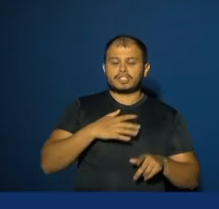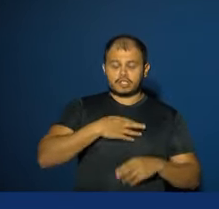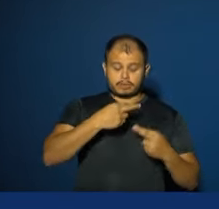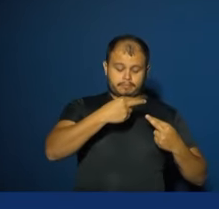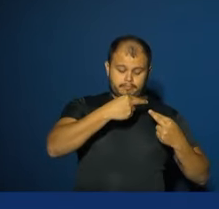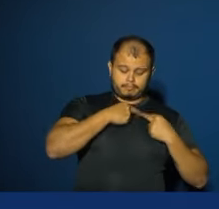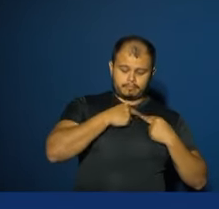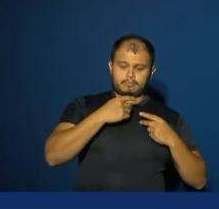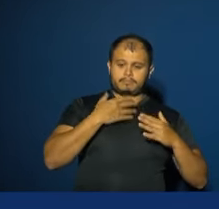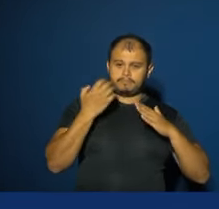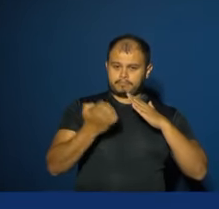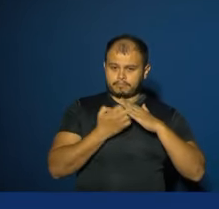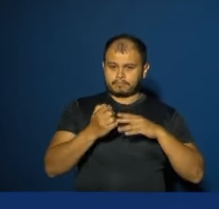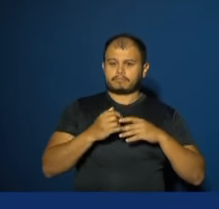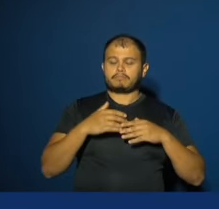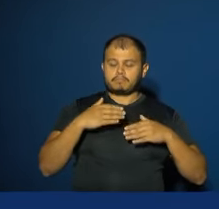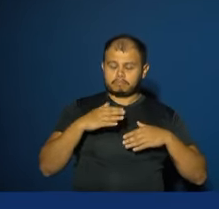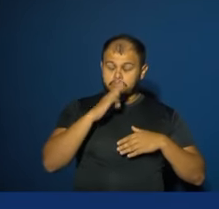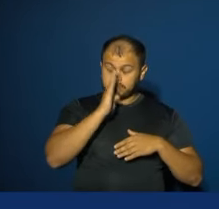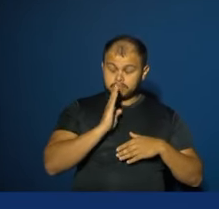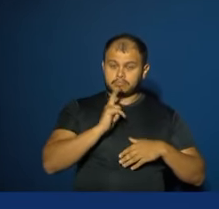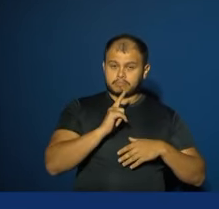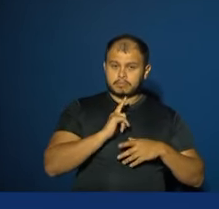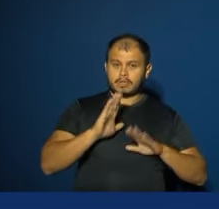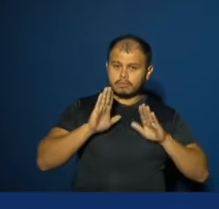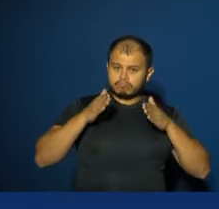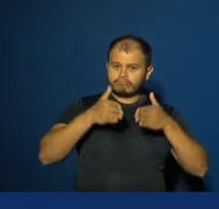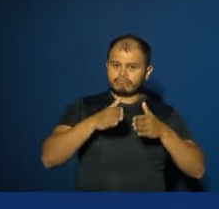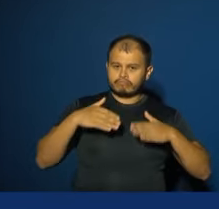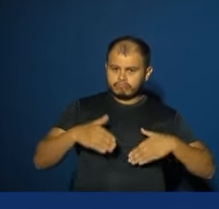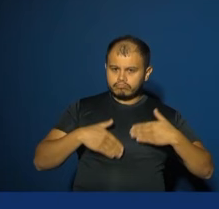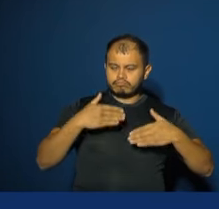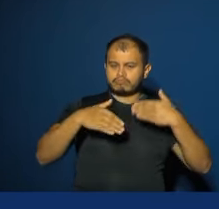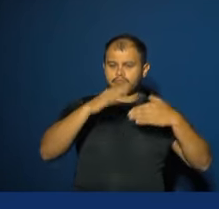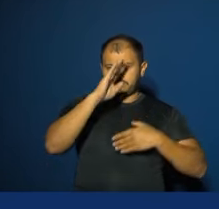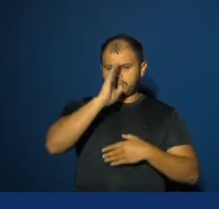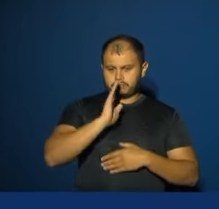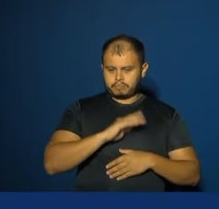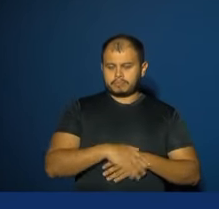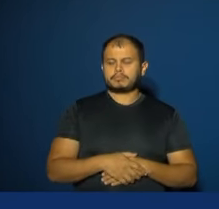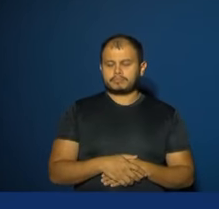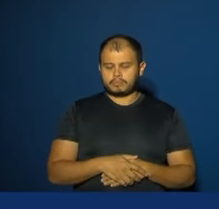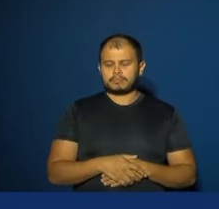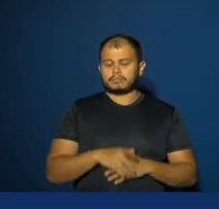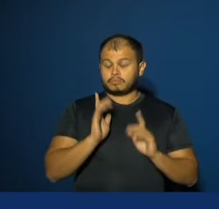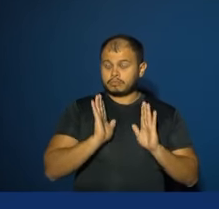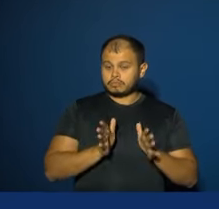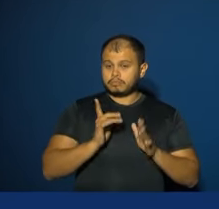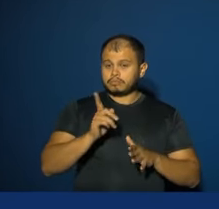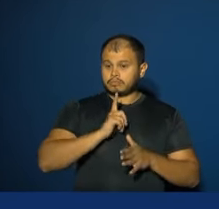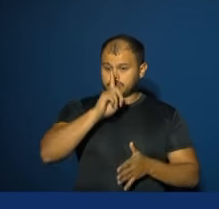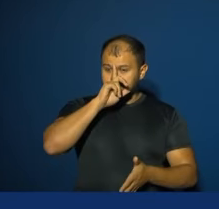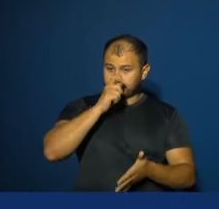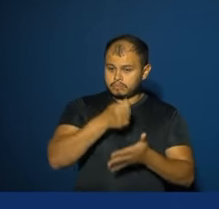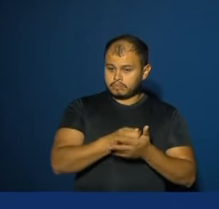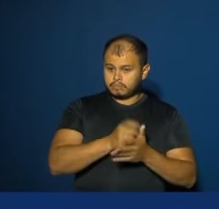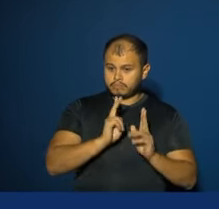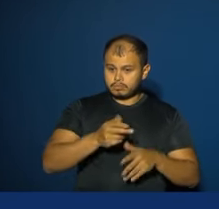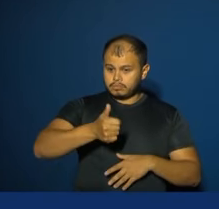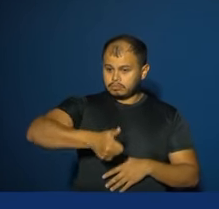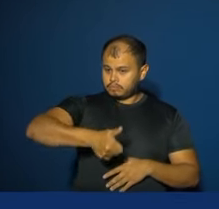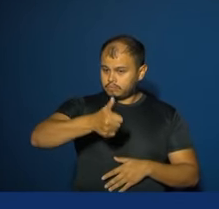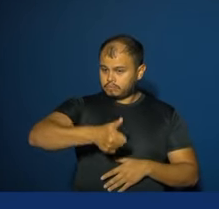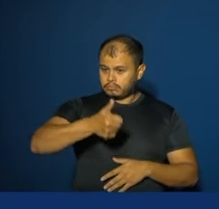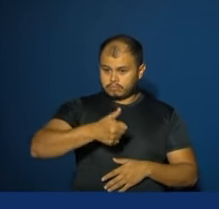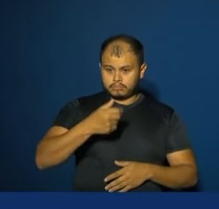muito compromissada com o desenvolvimento do país, nós tomamos uma decisão, né, de realmente priorizar, né,